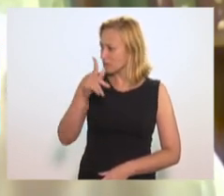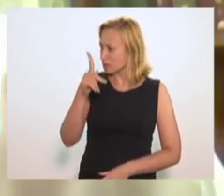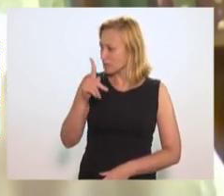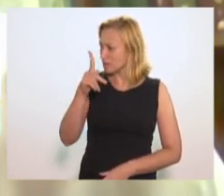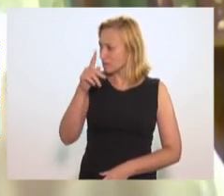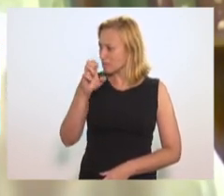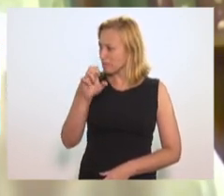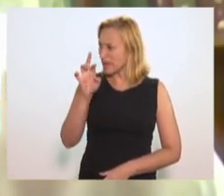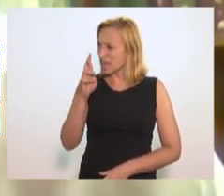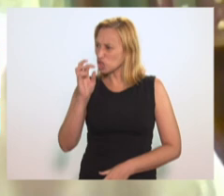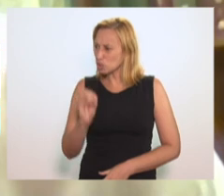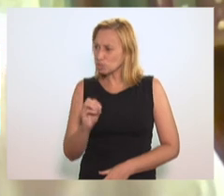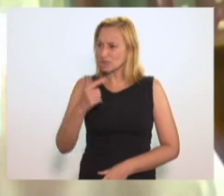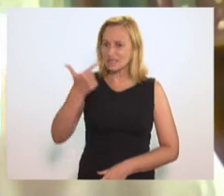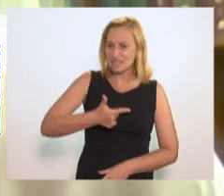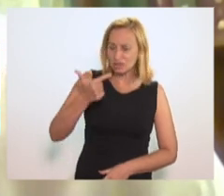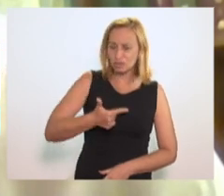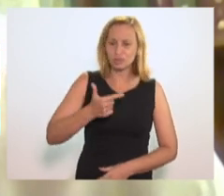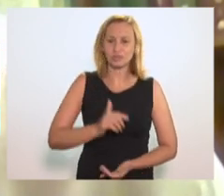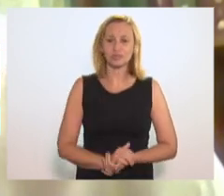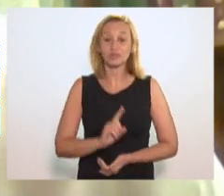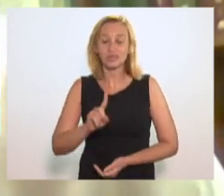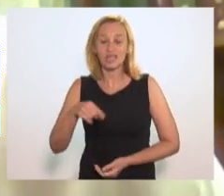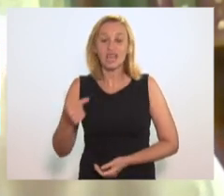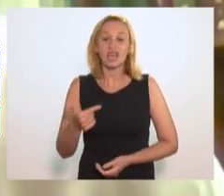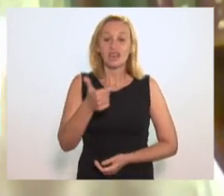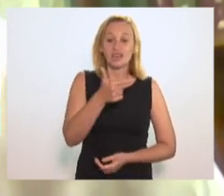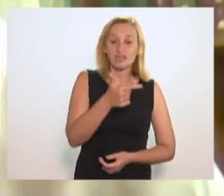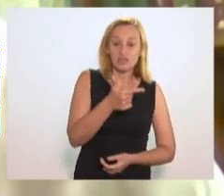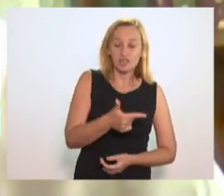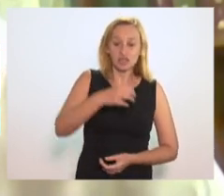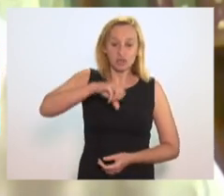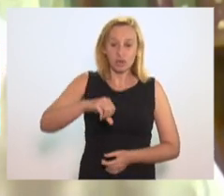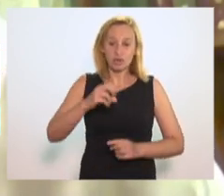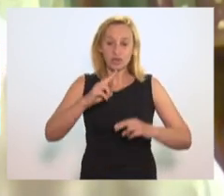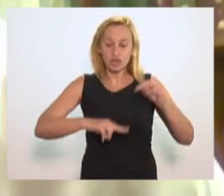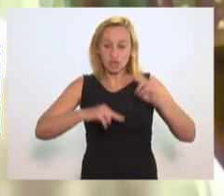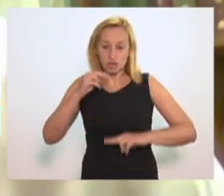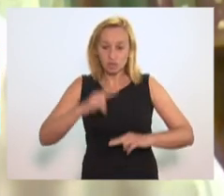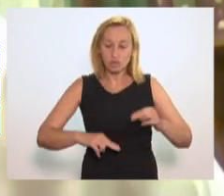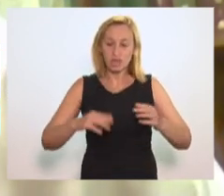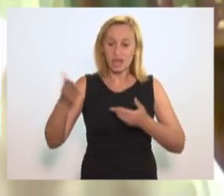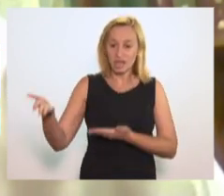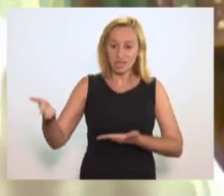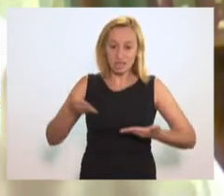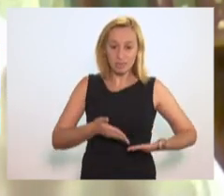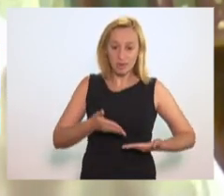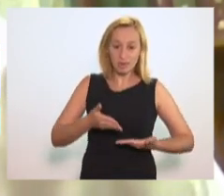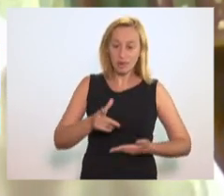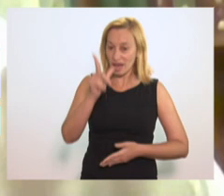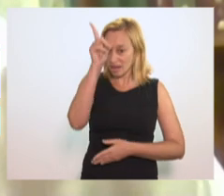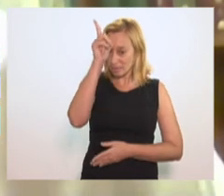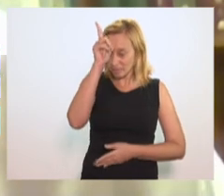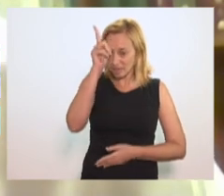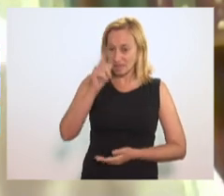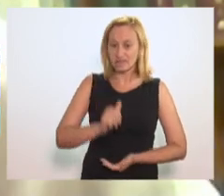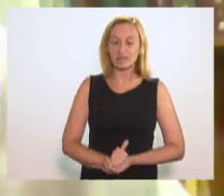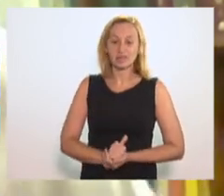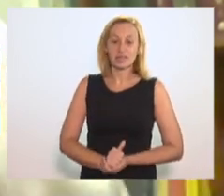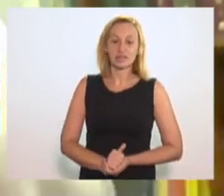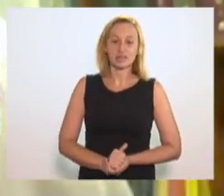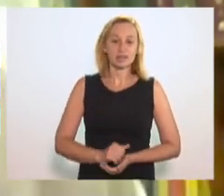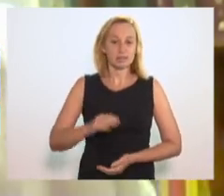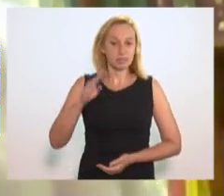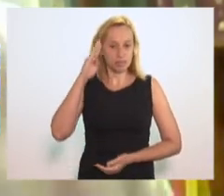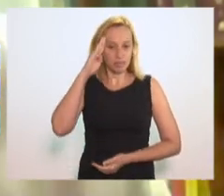e depois em 29 de junho recebeu os primeiros colonos alemães e liderado pelo major Júlio Freire